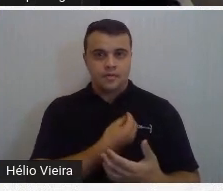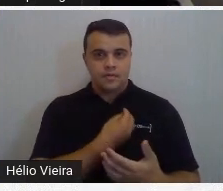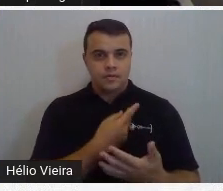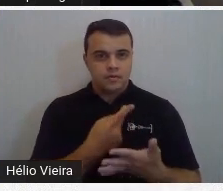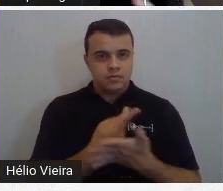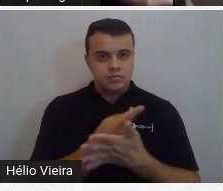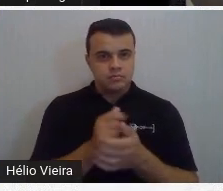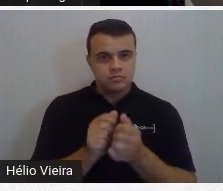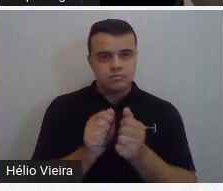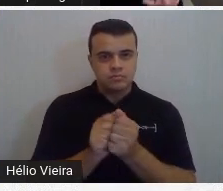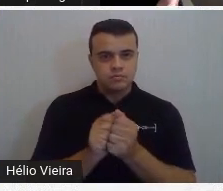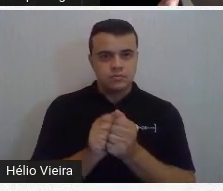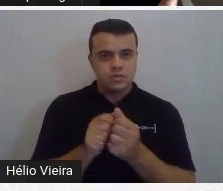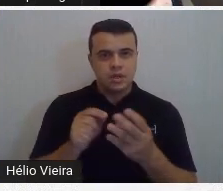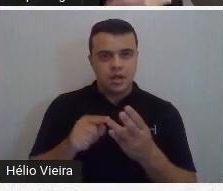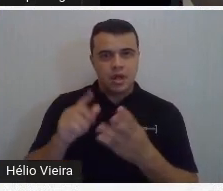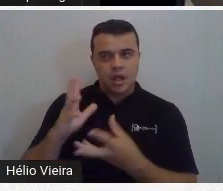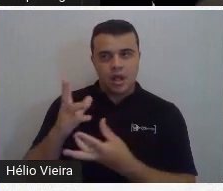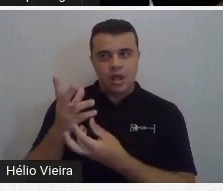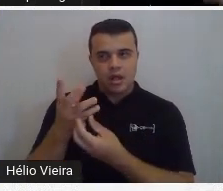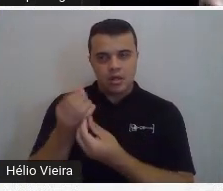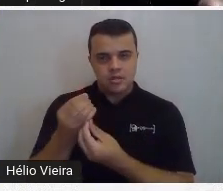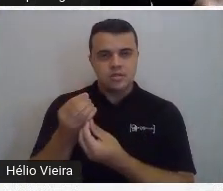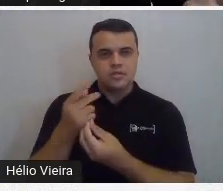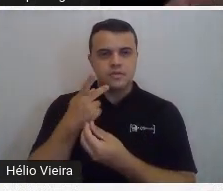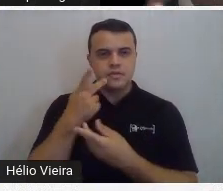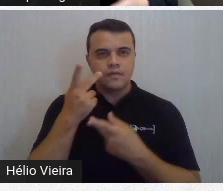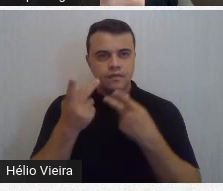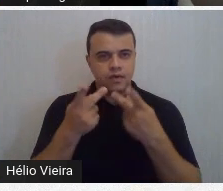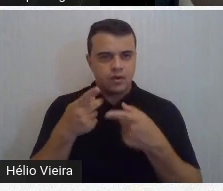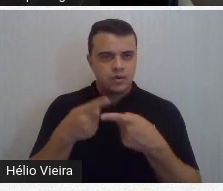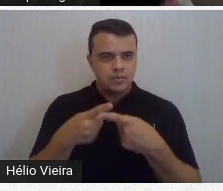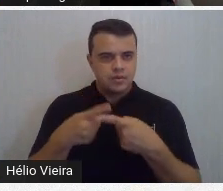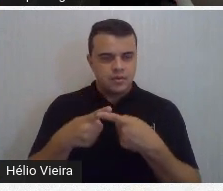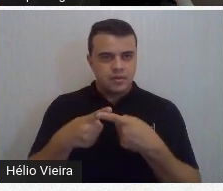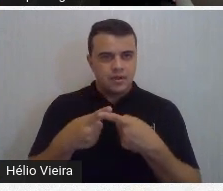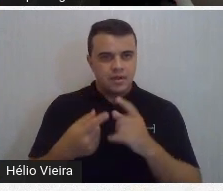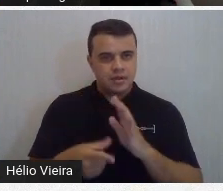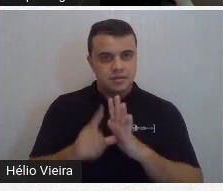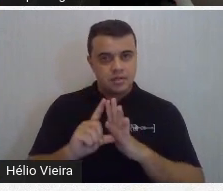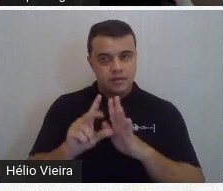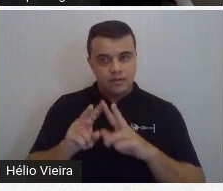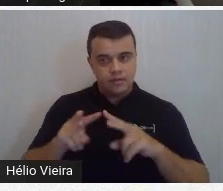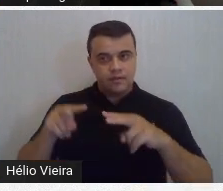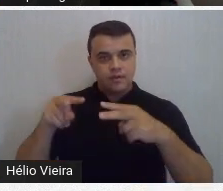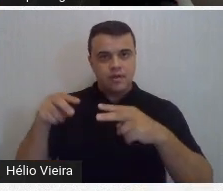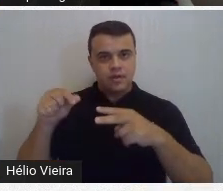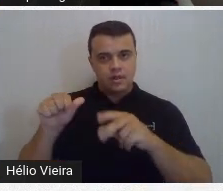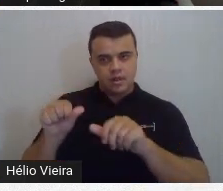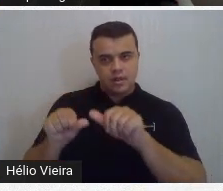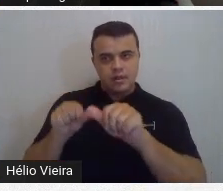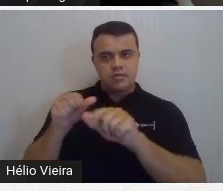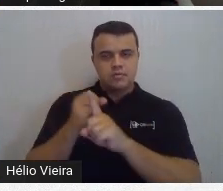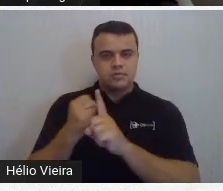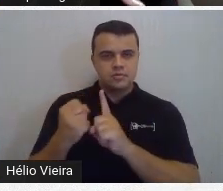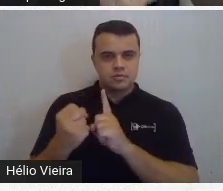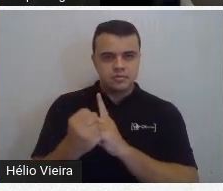aquela obra. A arte aqui, como eu falei no slide anterior, é visto como um elemento de transformação